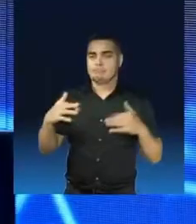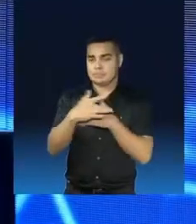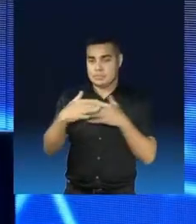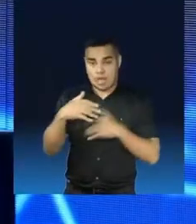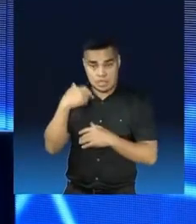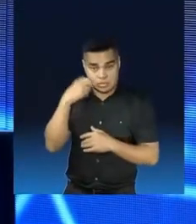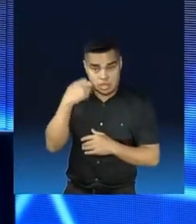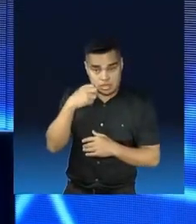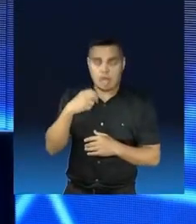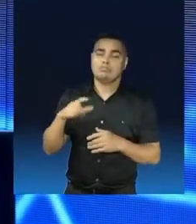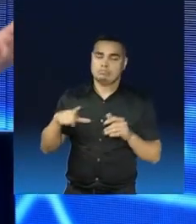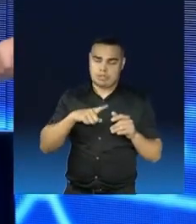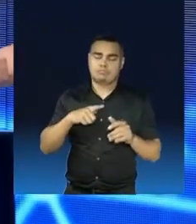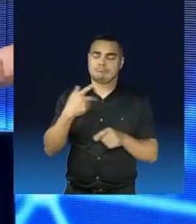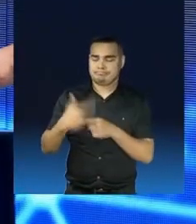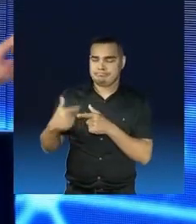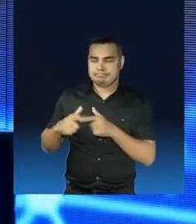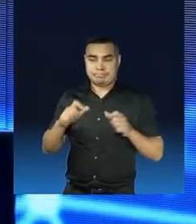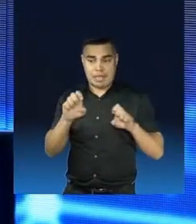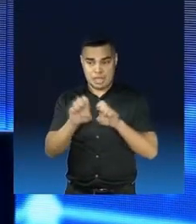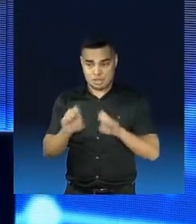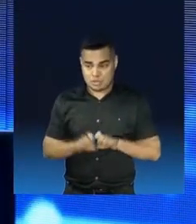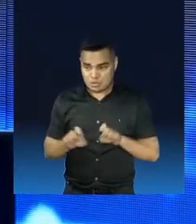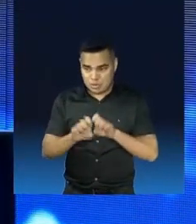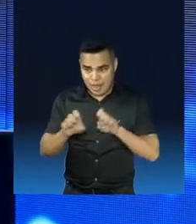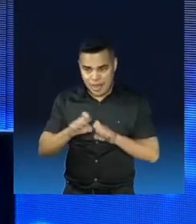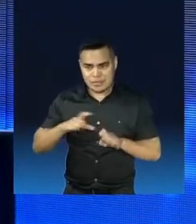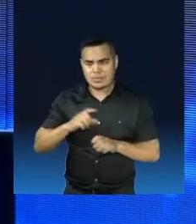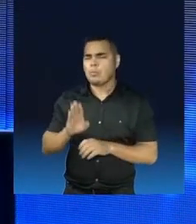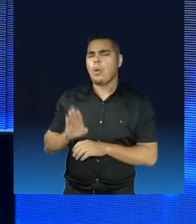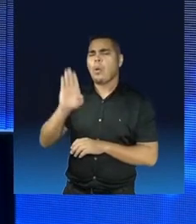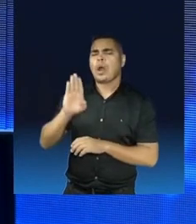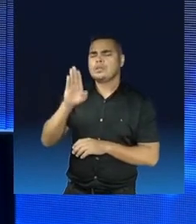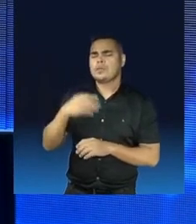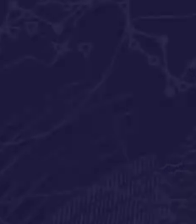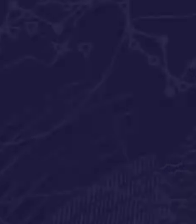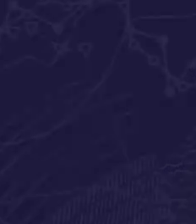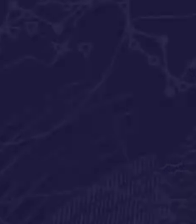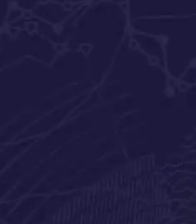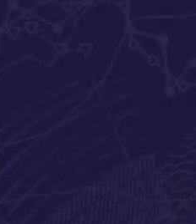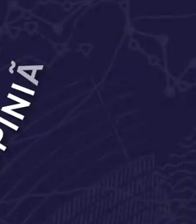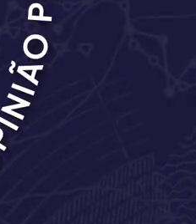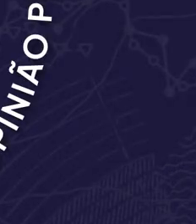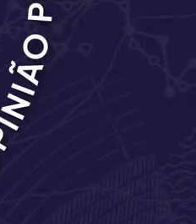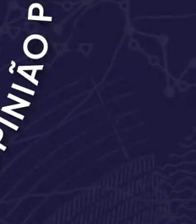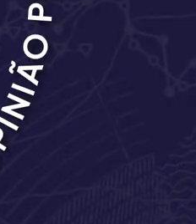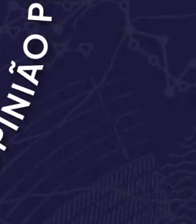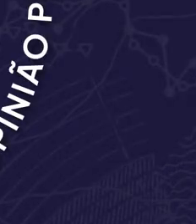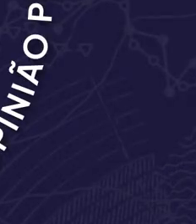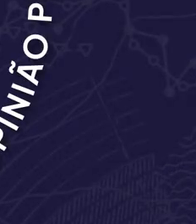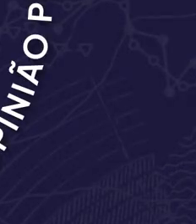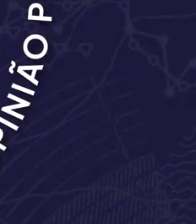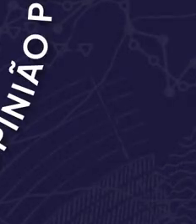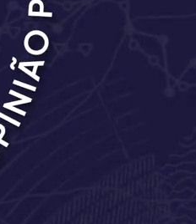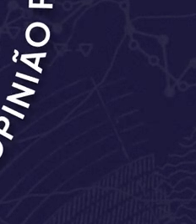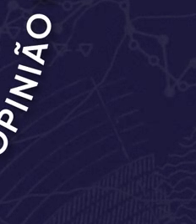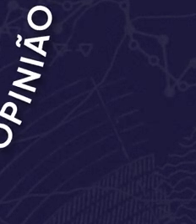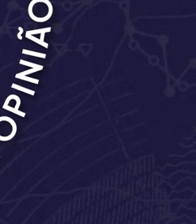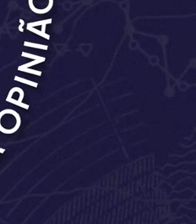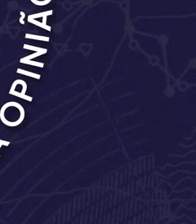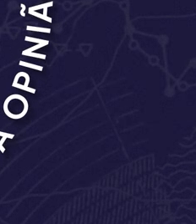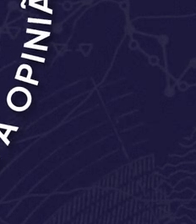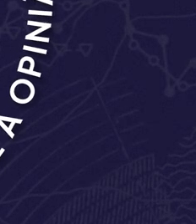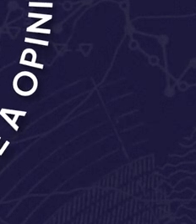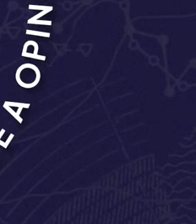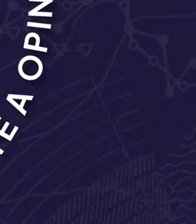A violência política de gênero contra as candidatas não é só parte da disputa eleitoral. Ela reforça preconceitos e violências